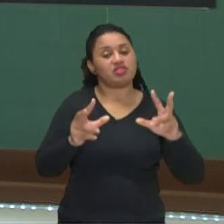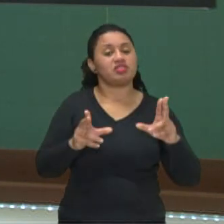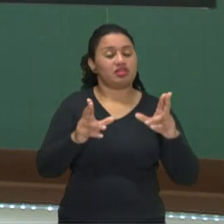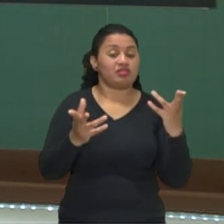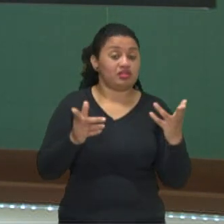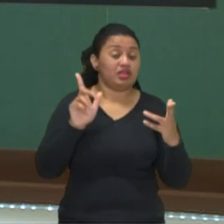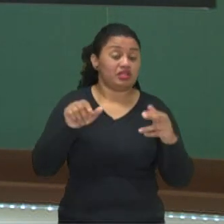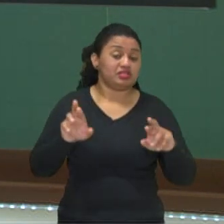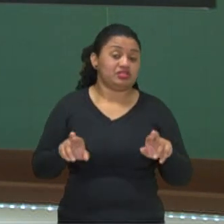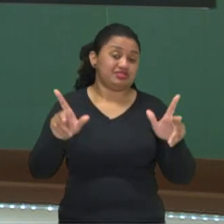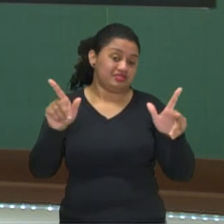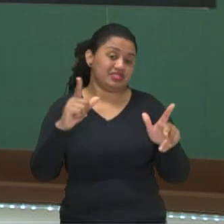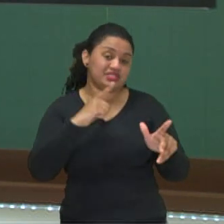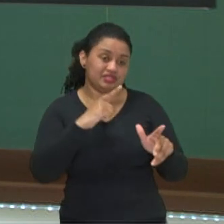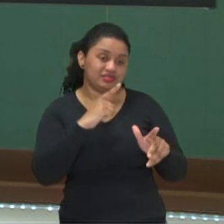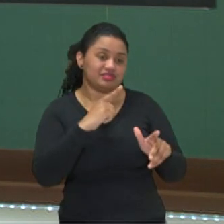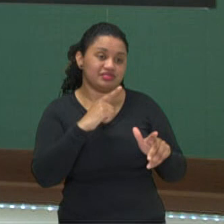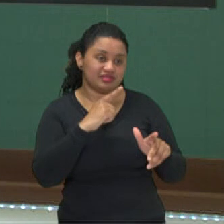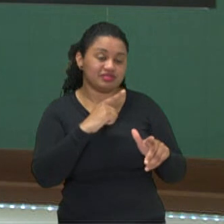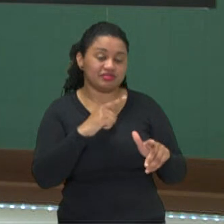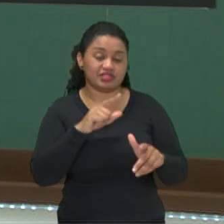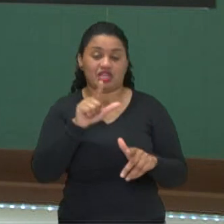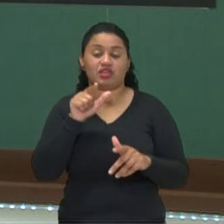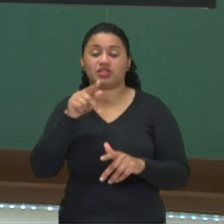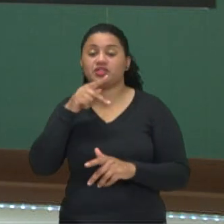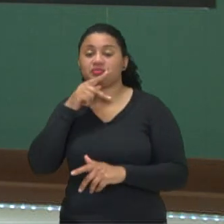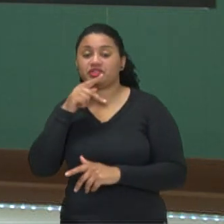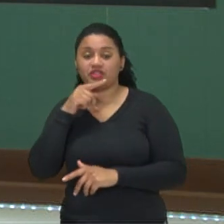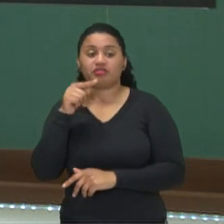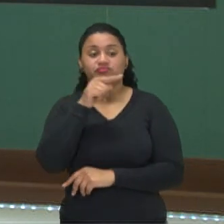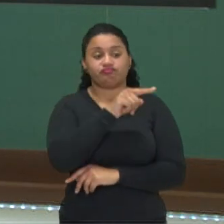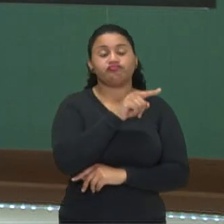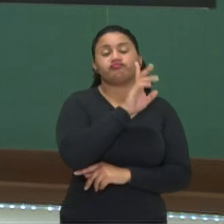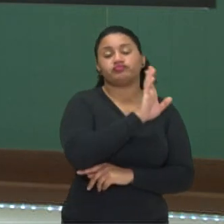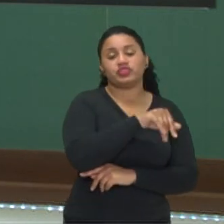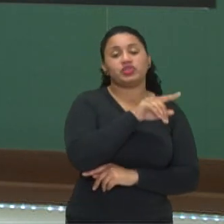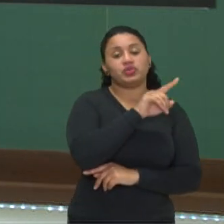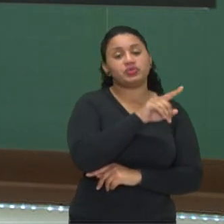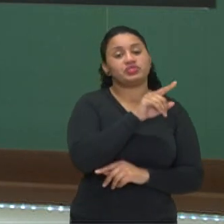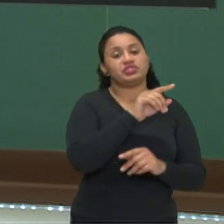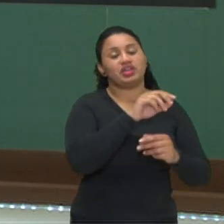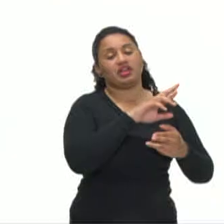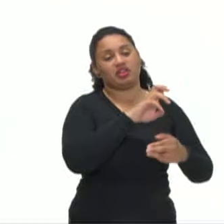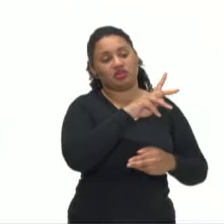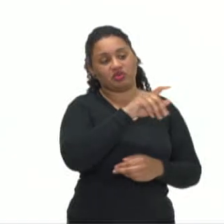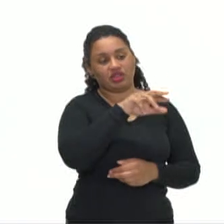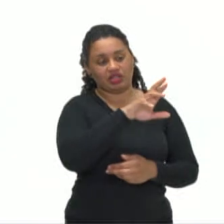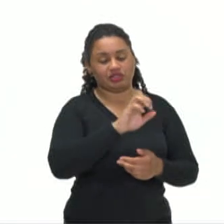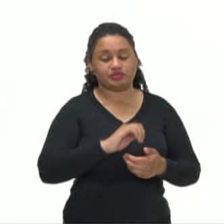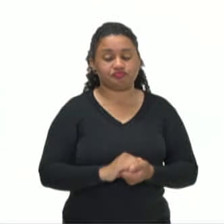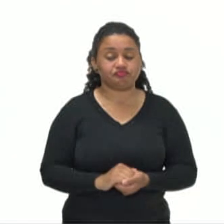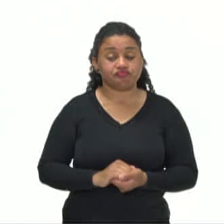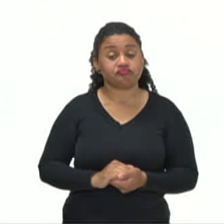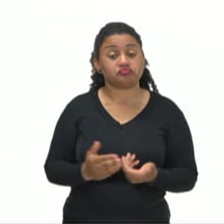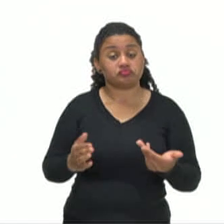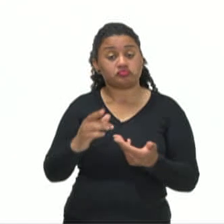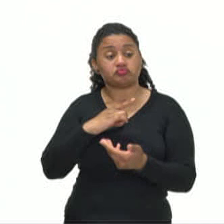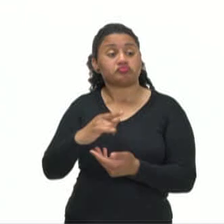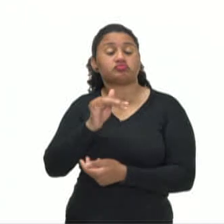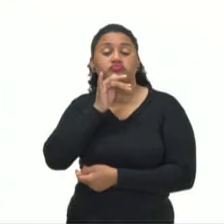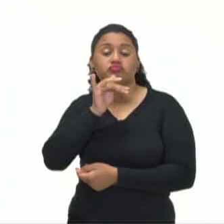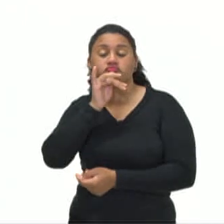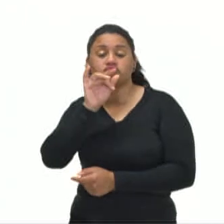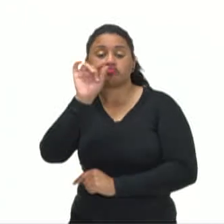Isso que diferencia os poliedros de Platão dos poliedros regulares. Aqui nós temos um exemplo,